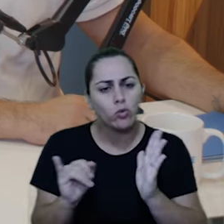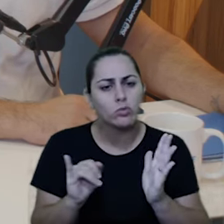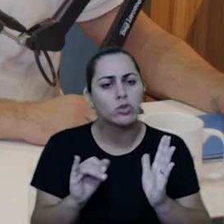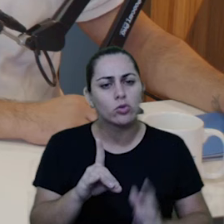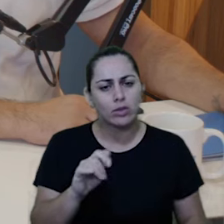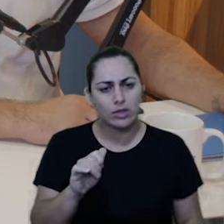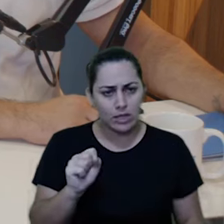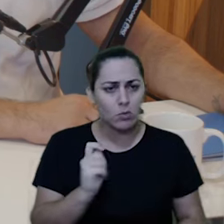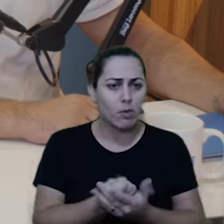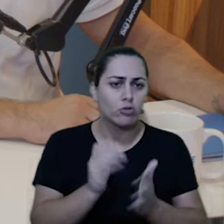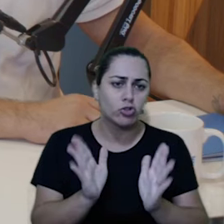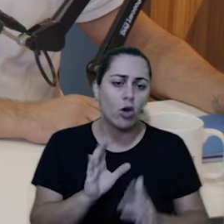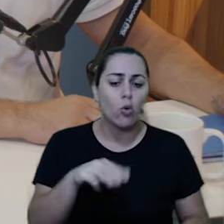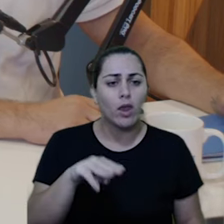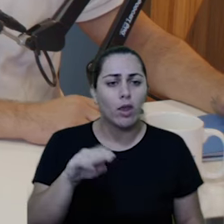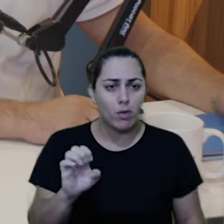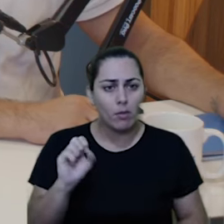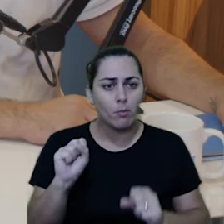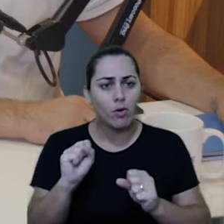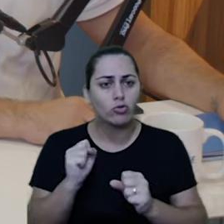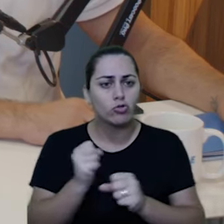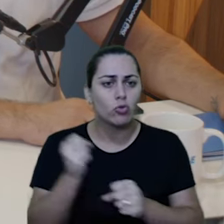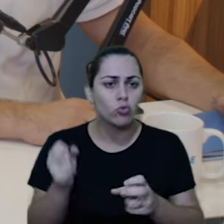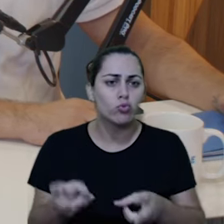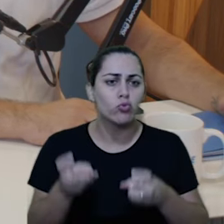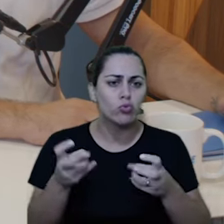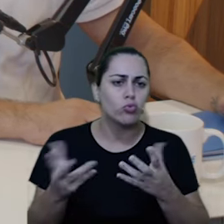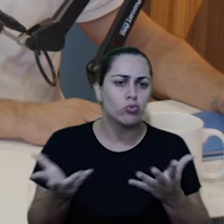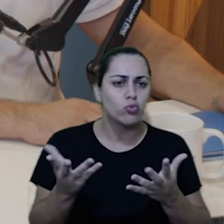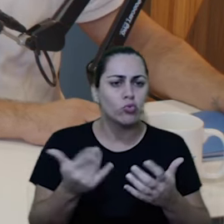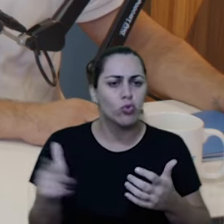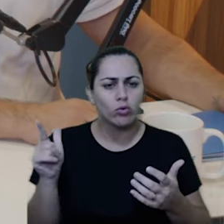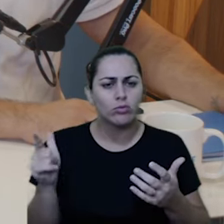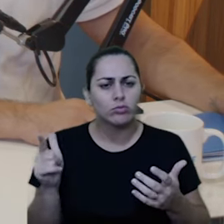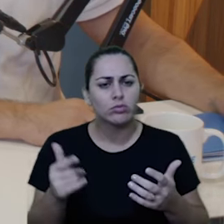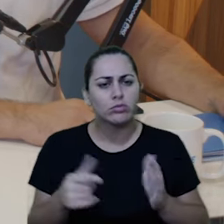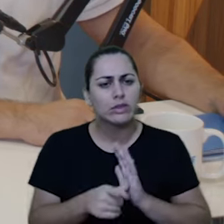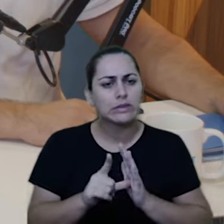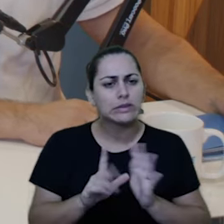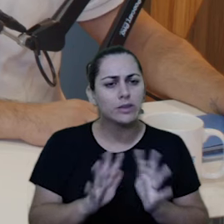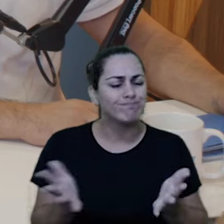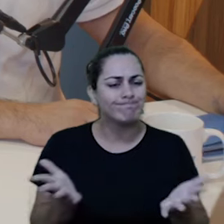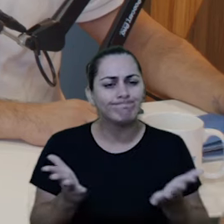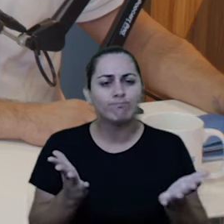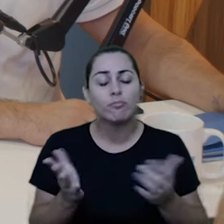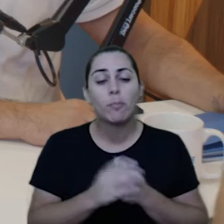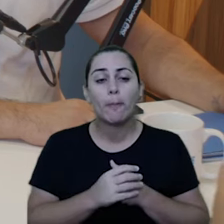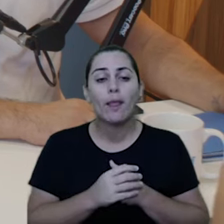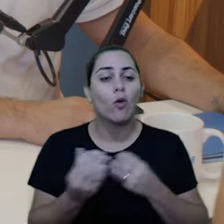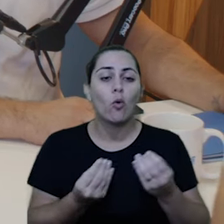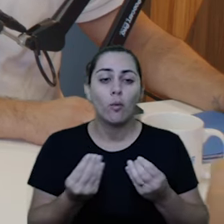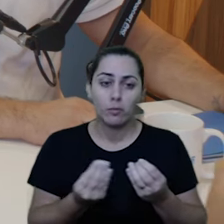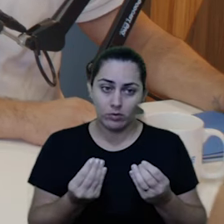no das ou se eu sou uma me Posso cair num lucro real presumido sendo que eu era simples como que isso me afeta